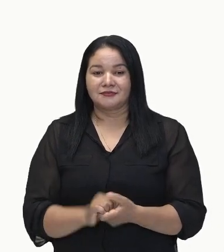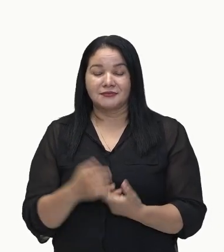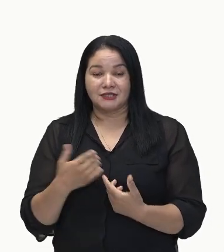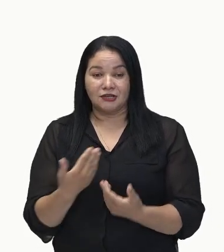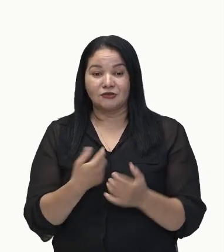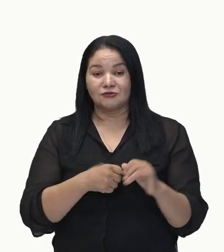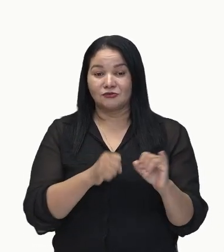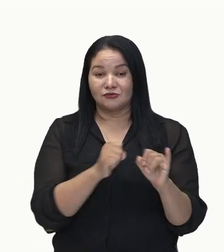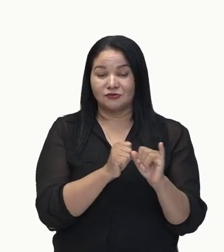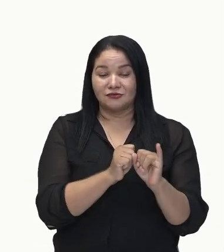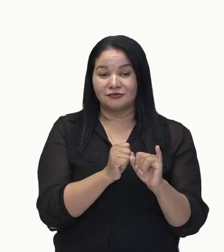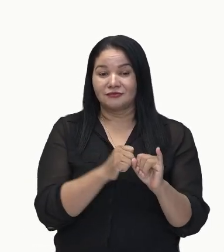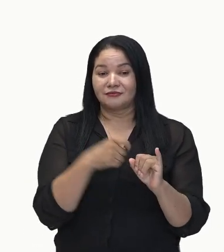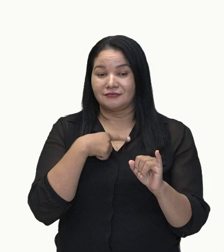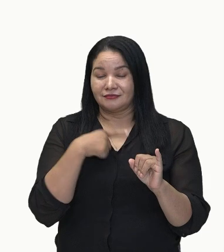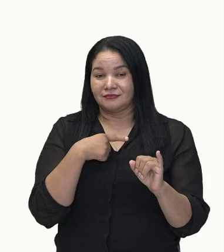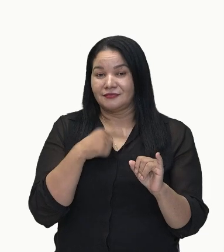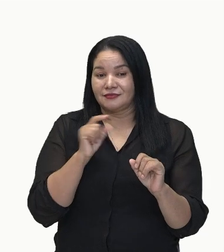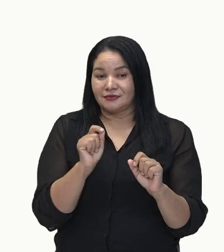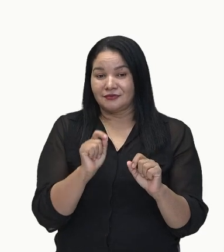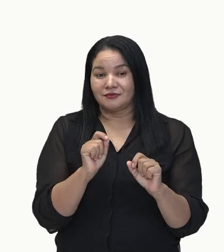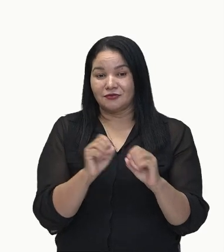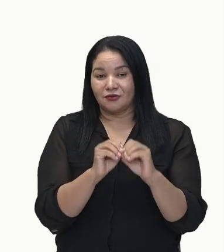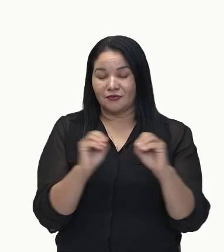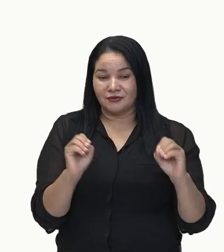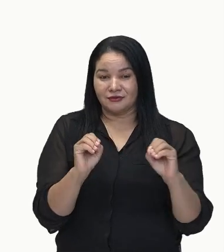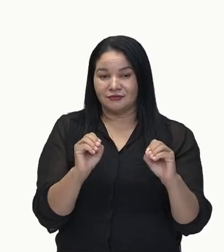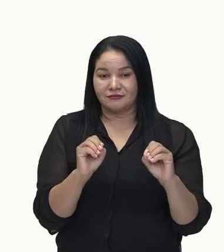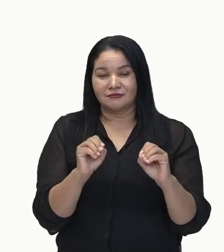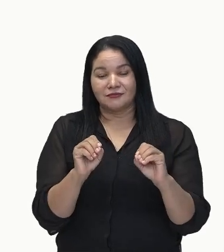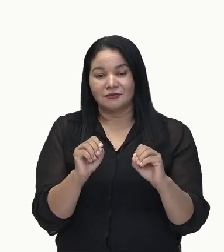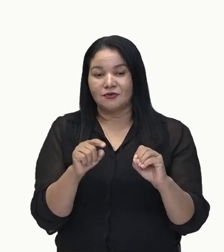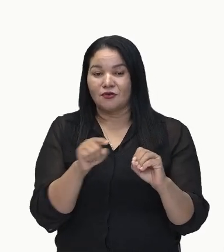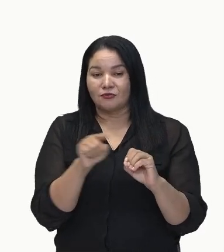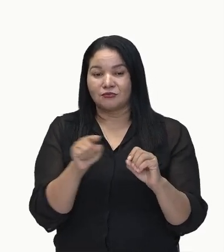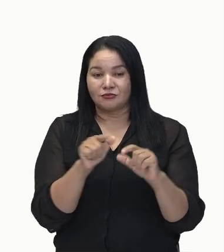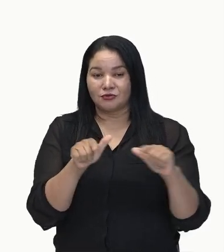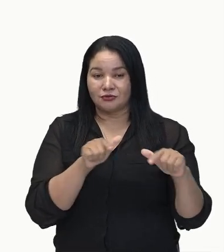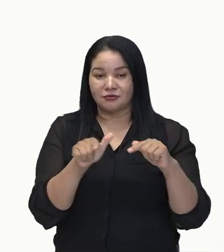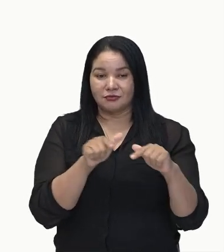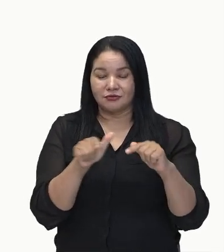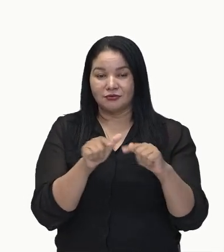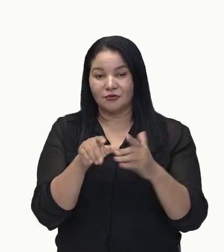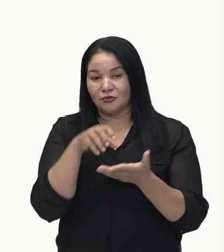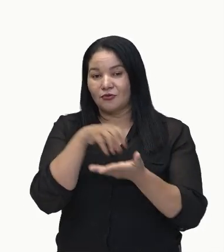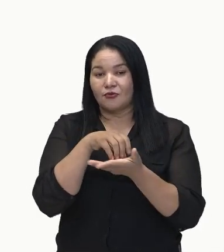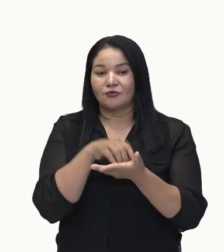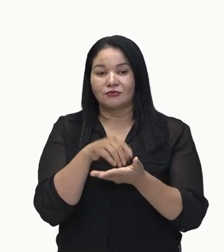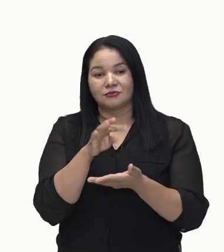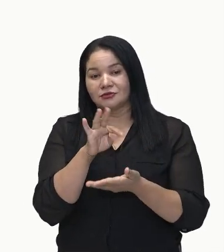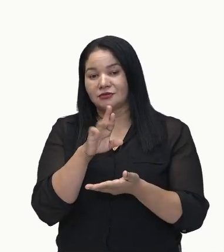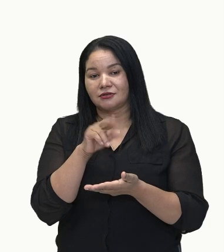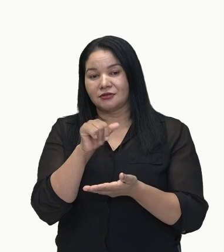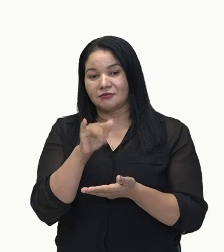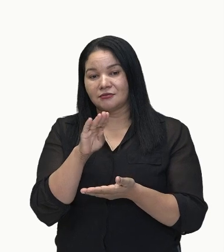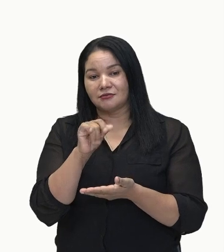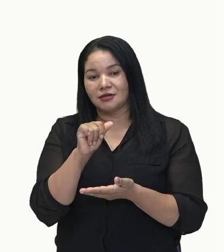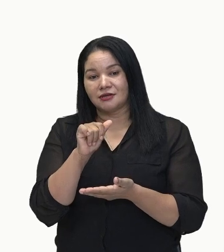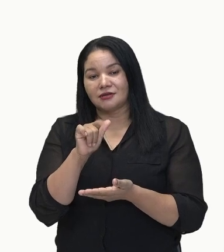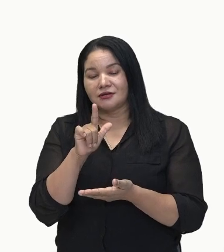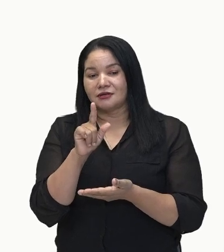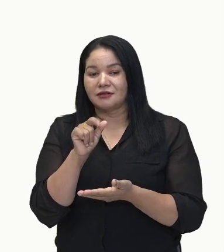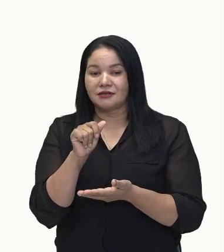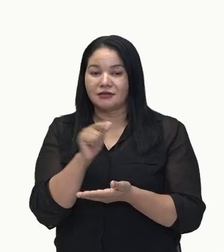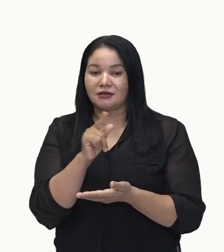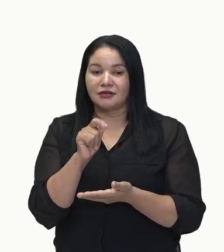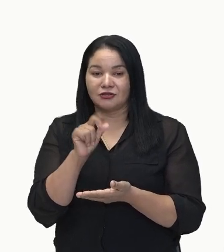aqui, né? Temos o sujeito da oração. Os trabalhadores. O núcleo. Trabalhadores. Só um núcleo, não é? Então,